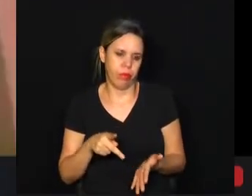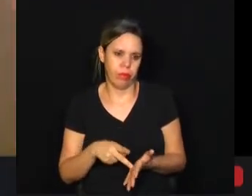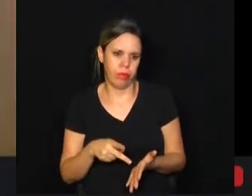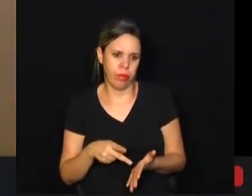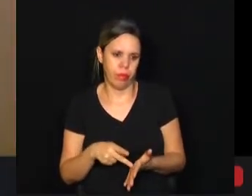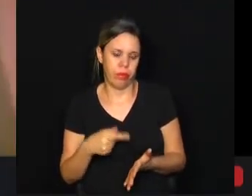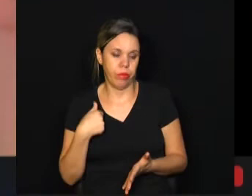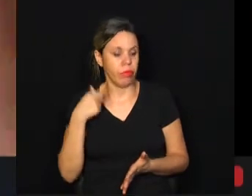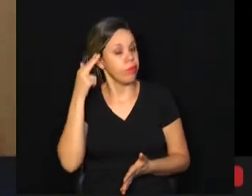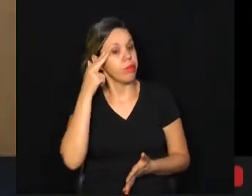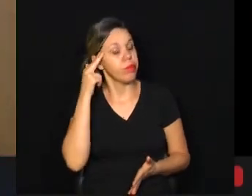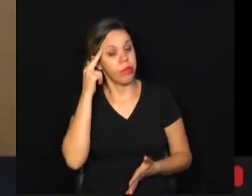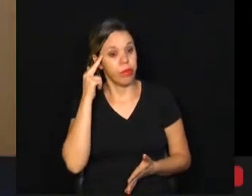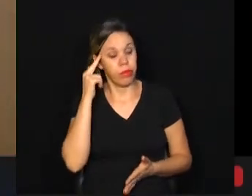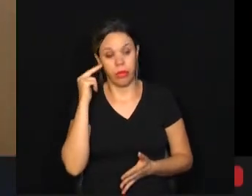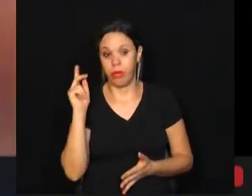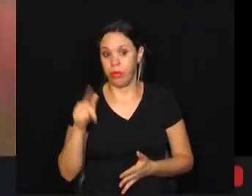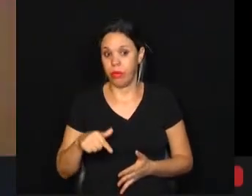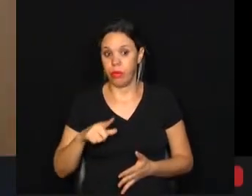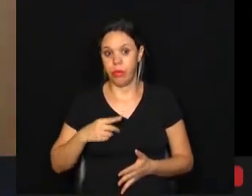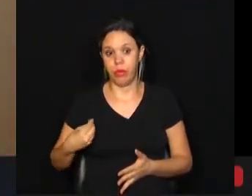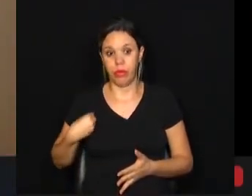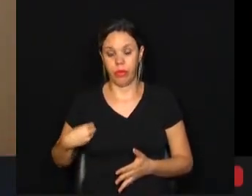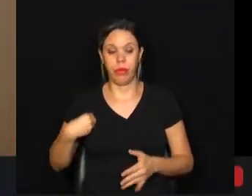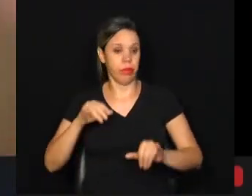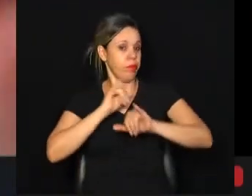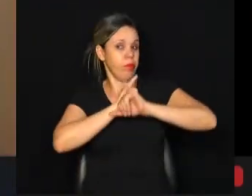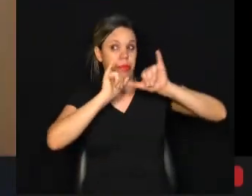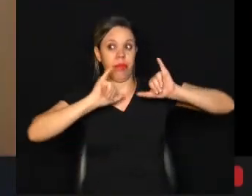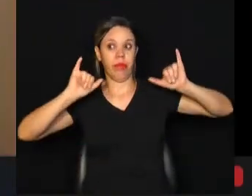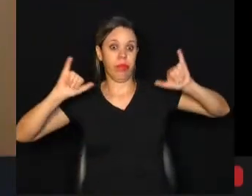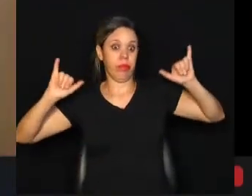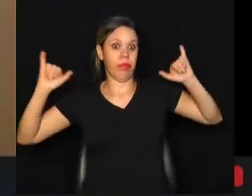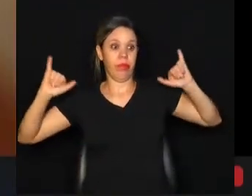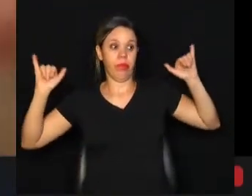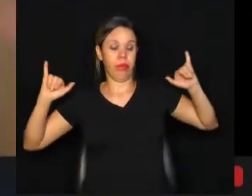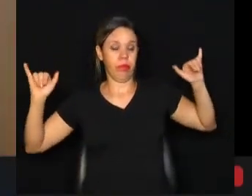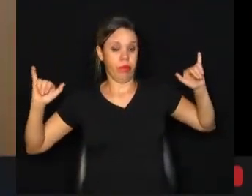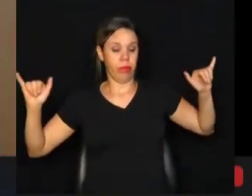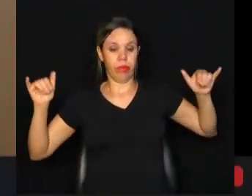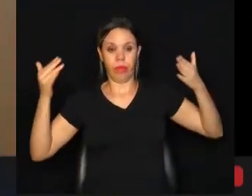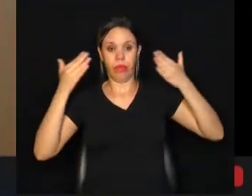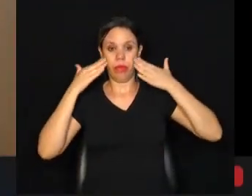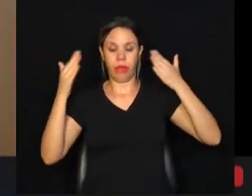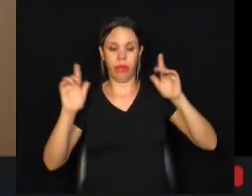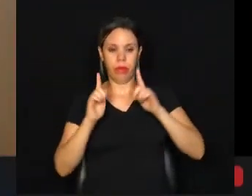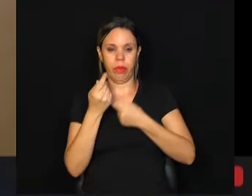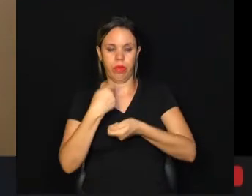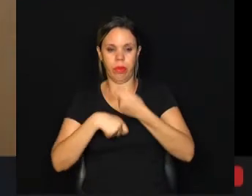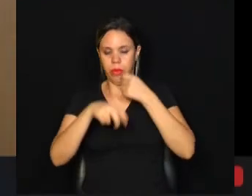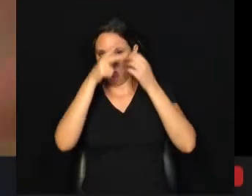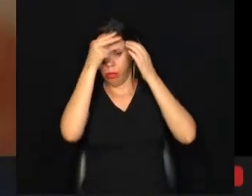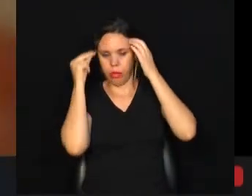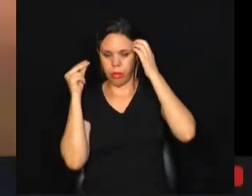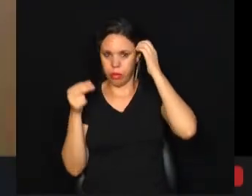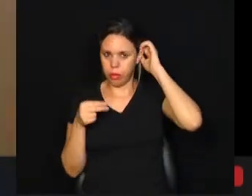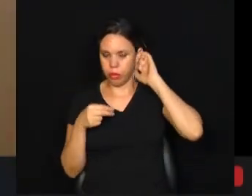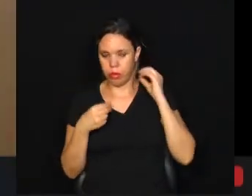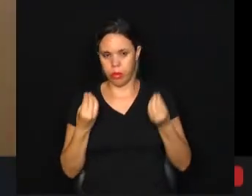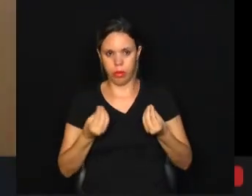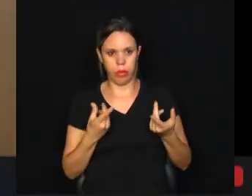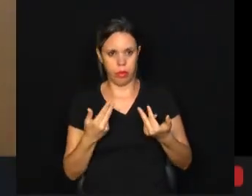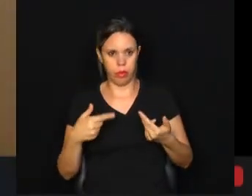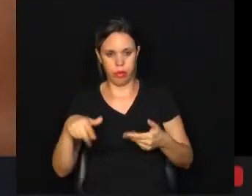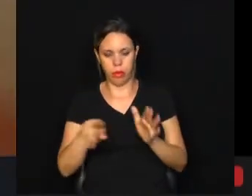meu sonho é que existisse uma campanha da gestão pública, como existem as